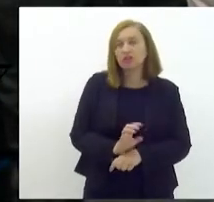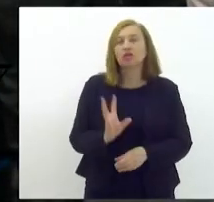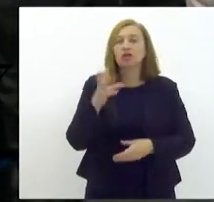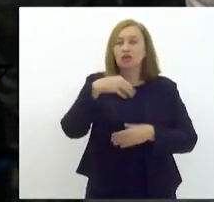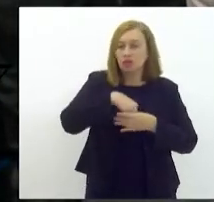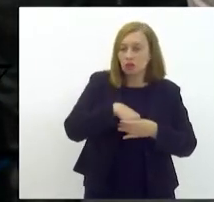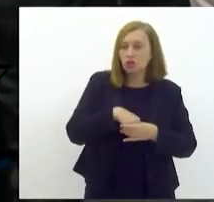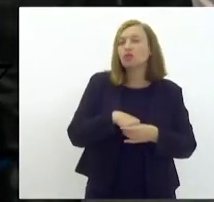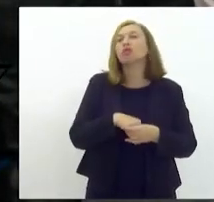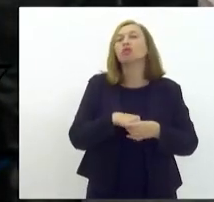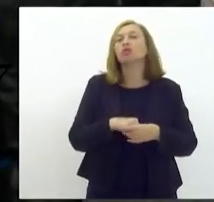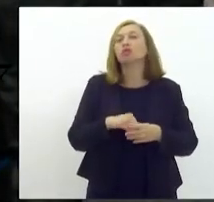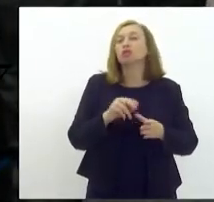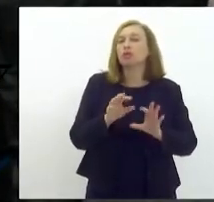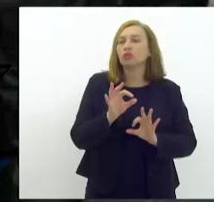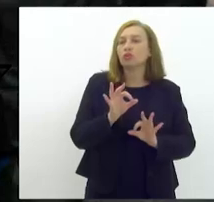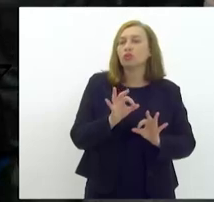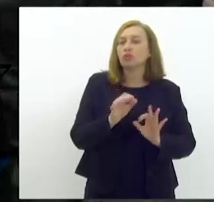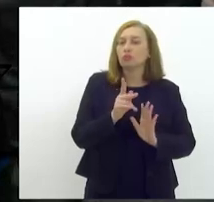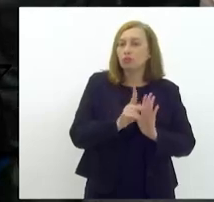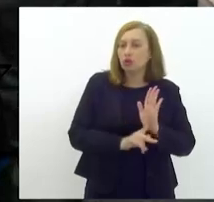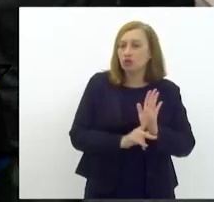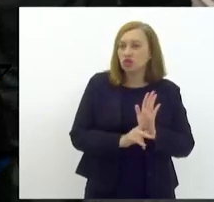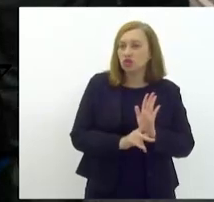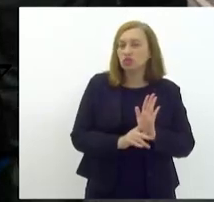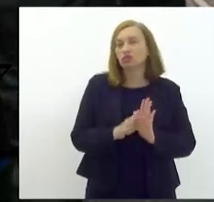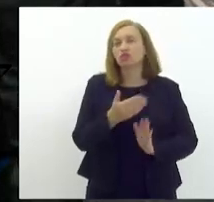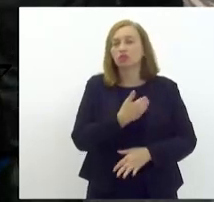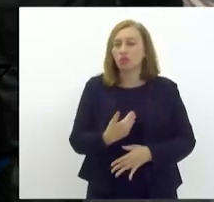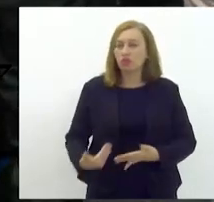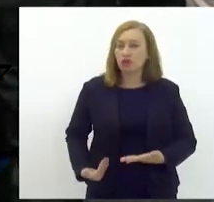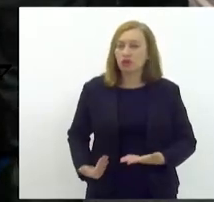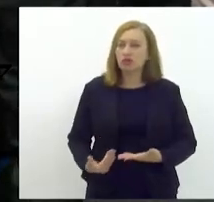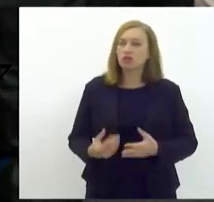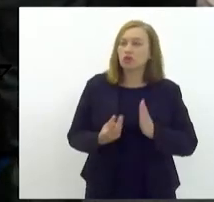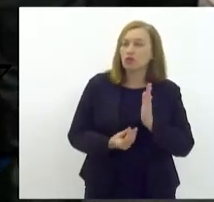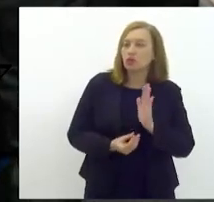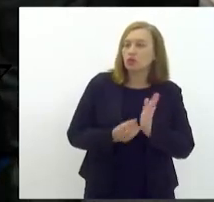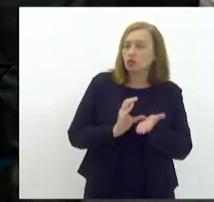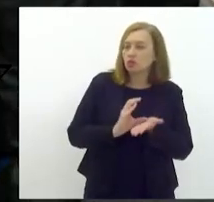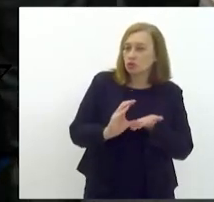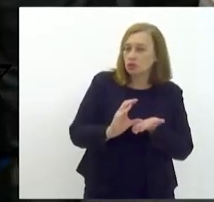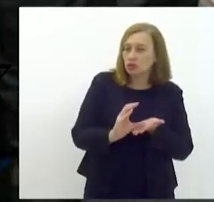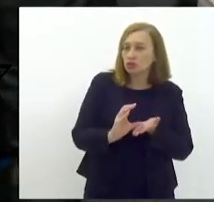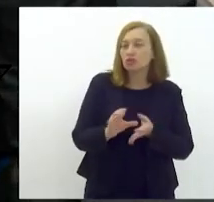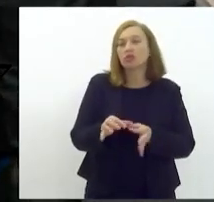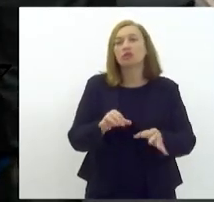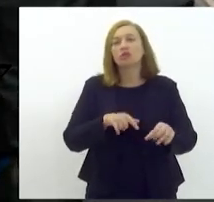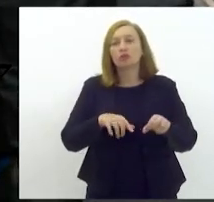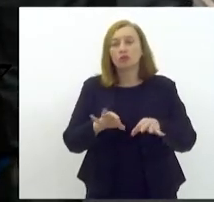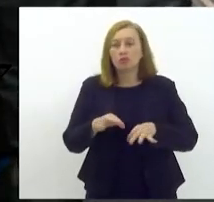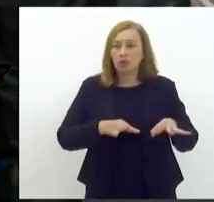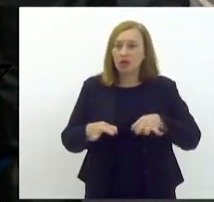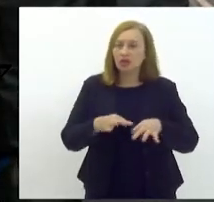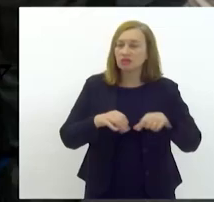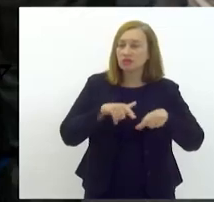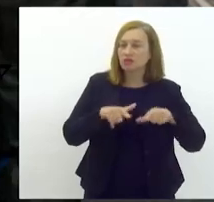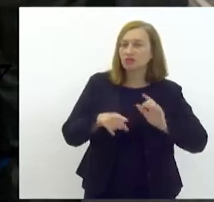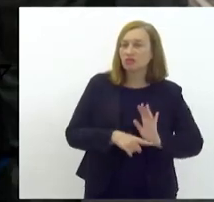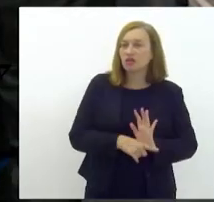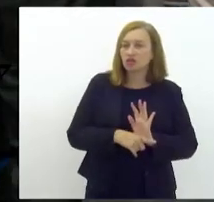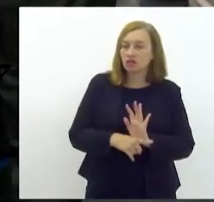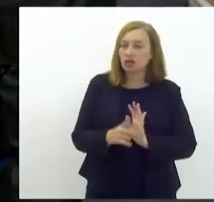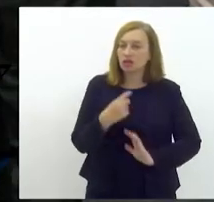incluir como projetos relevantes de governo no seu no seu orçamento no seu plano de trabalho Isso vai nos ajudar